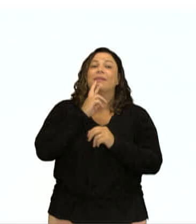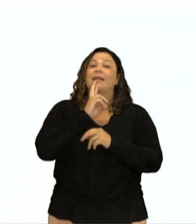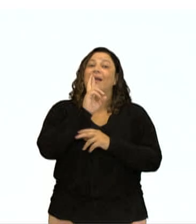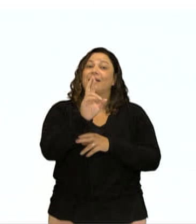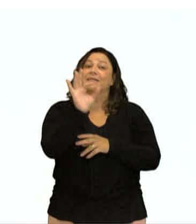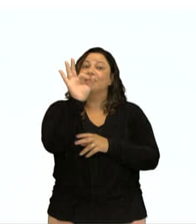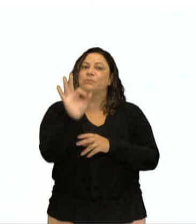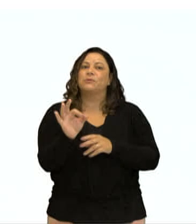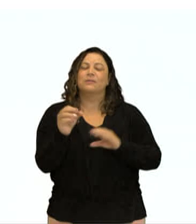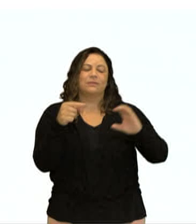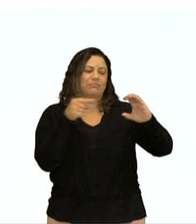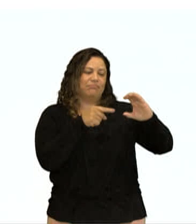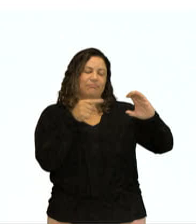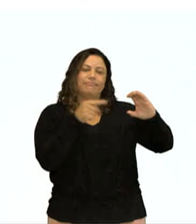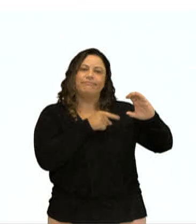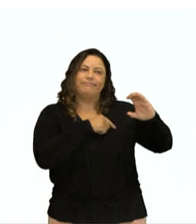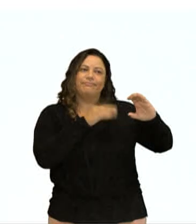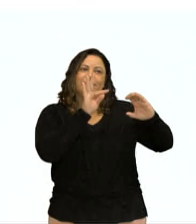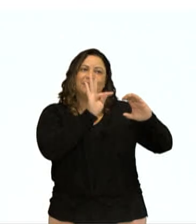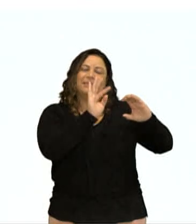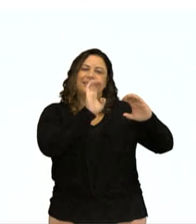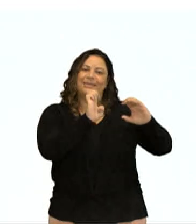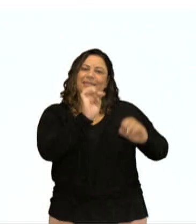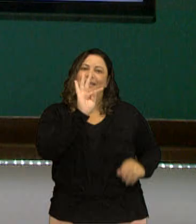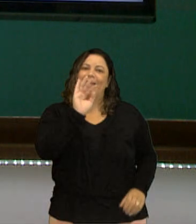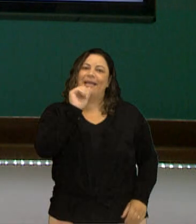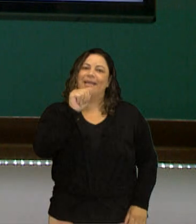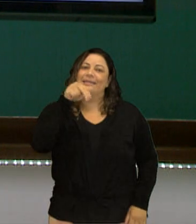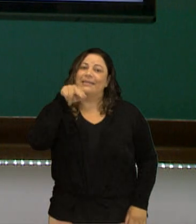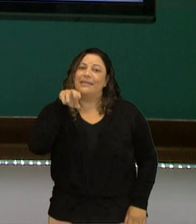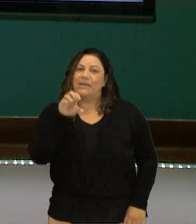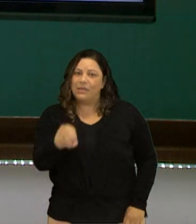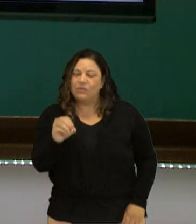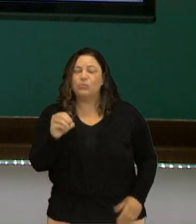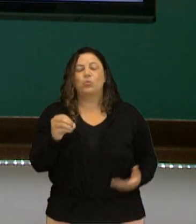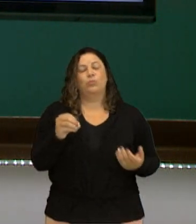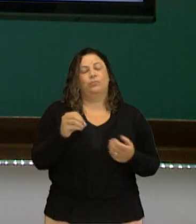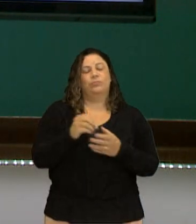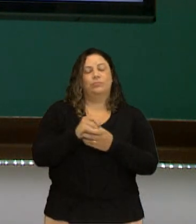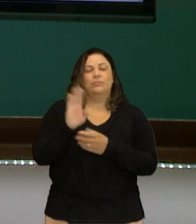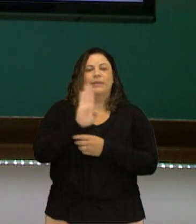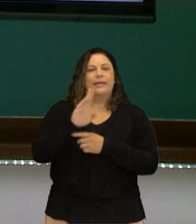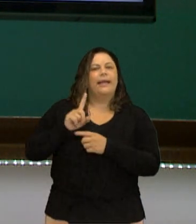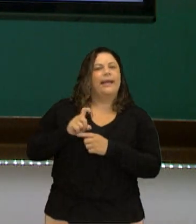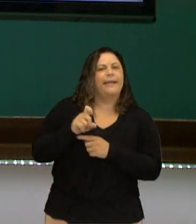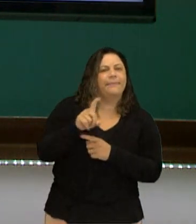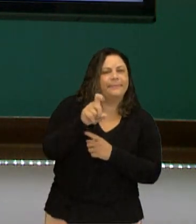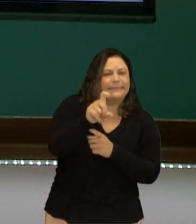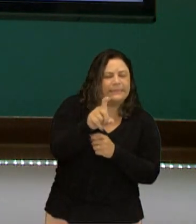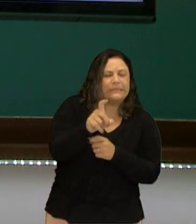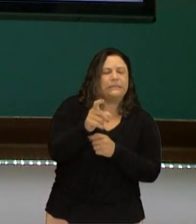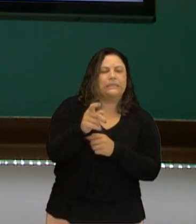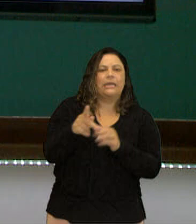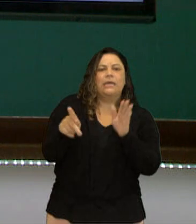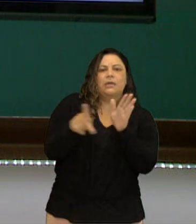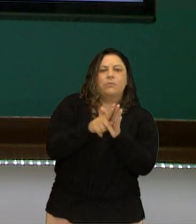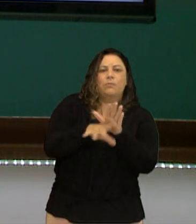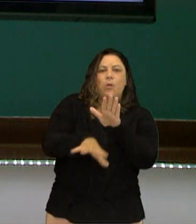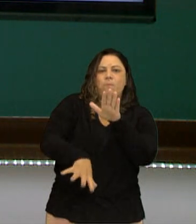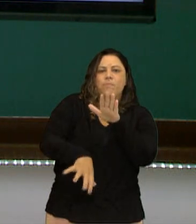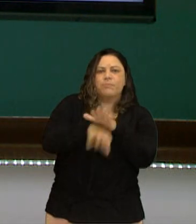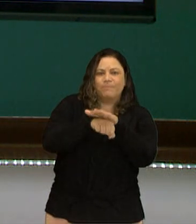a questão. Alternativa C, tétano. Essa bactéria Clostridium tetani, ela se